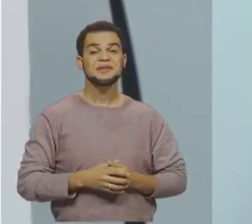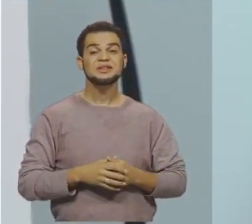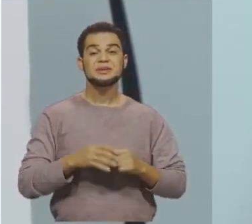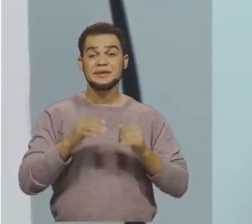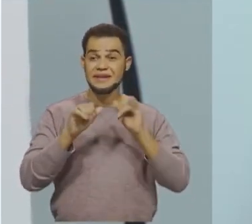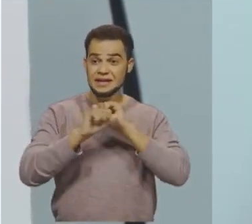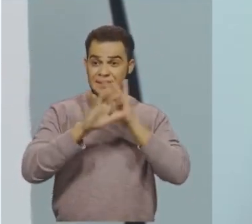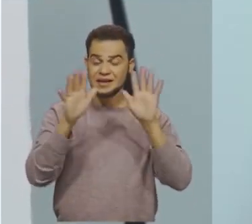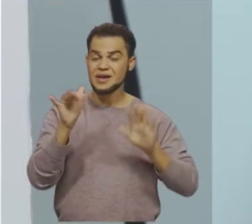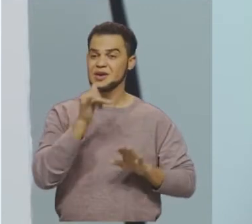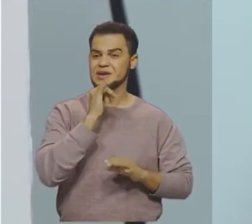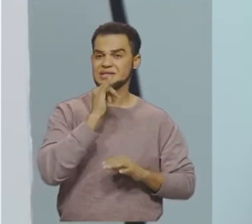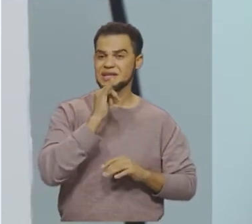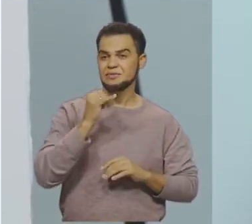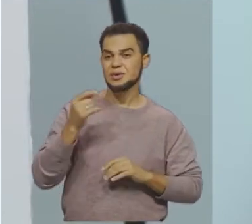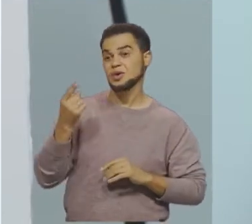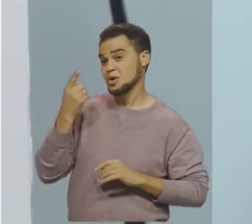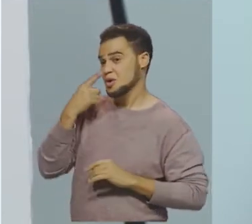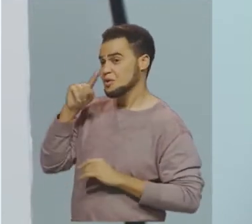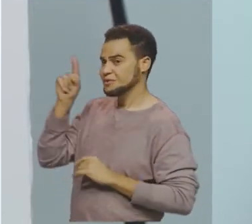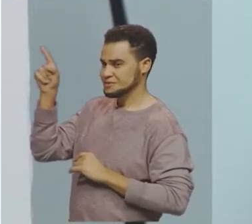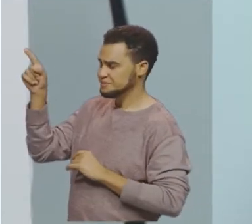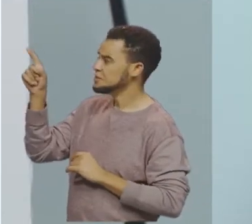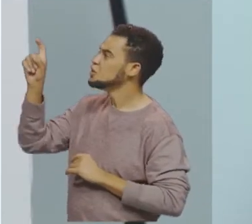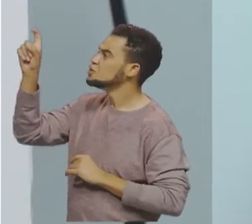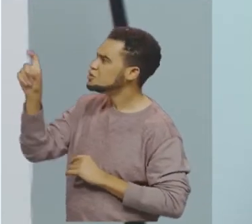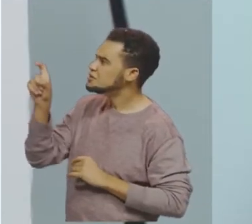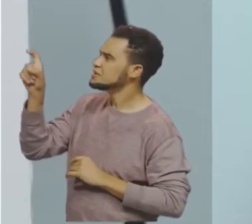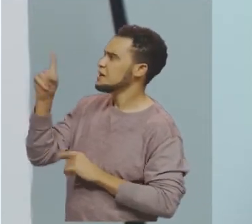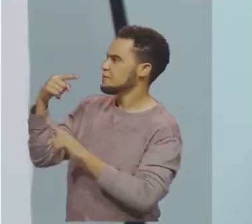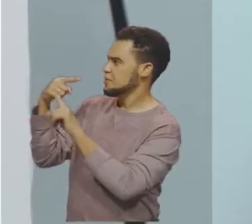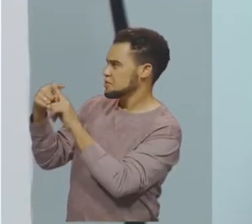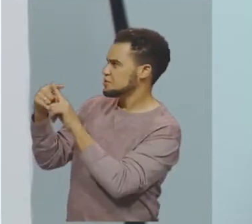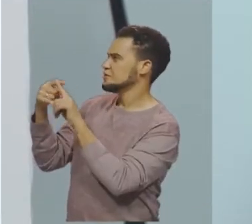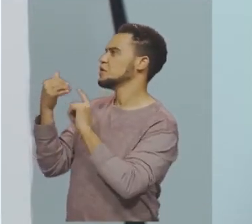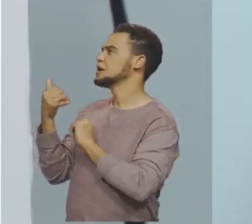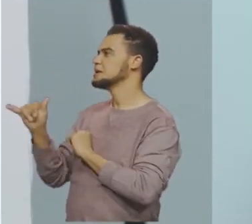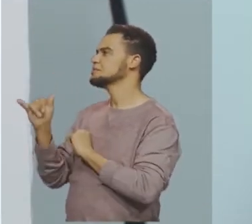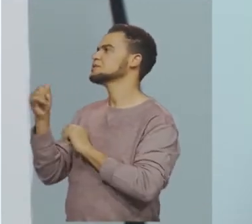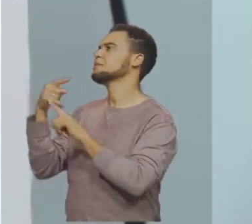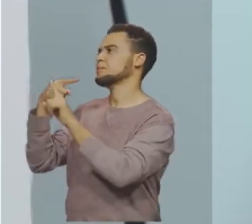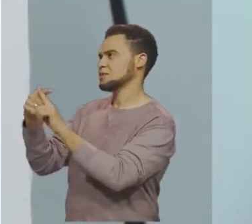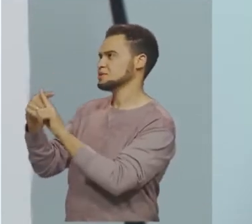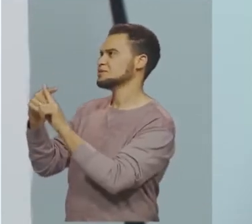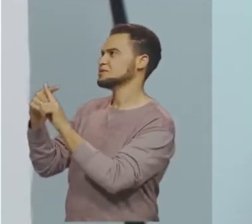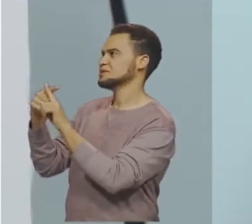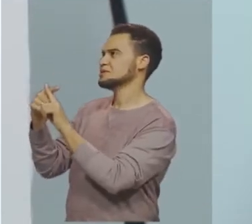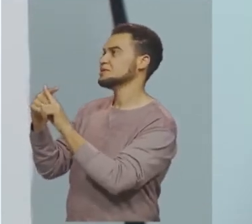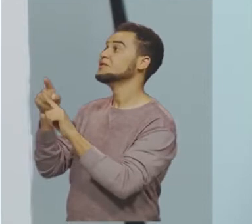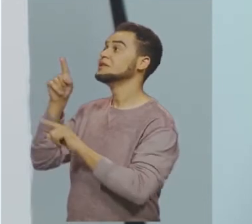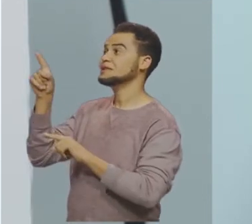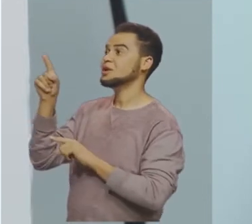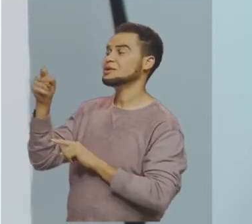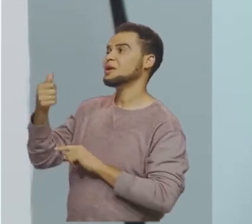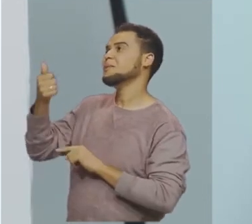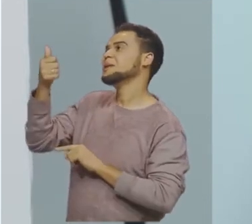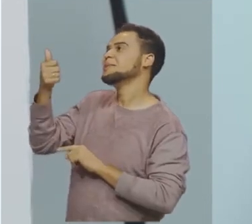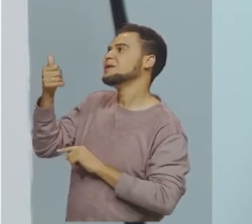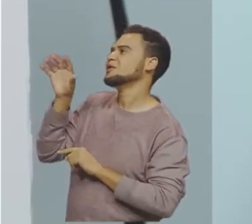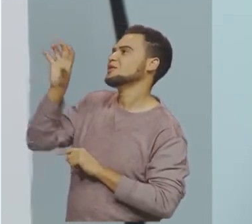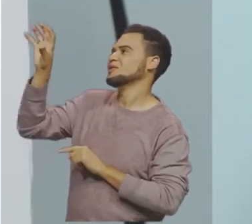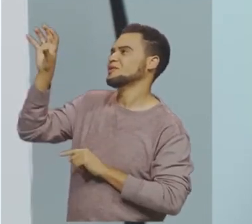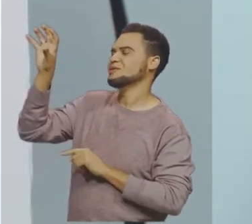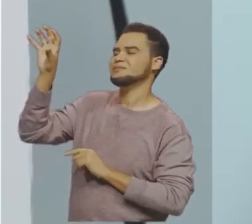exemplo, o x é positivo e o y é positivo, está no primeiro